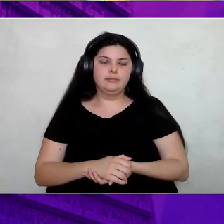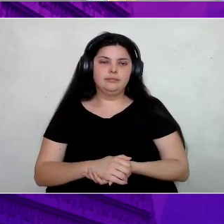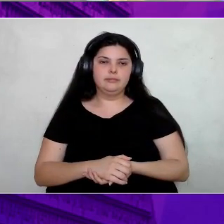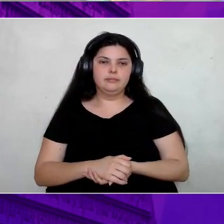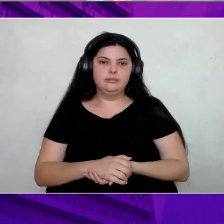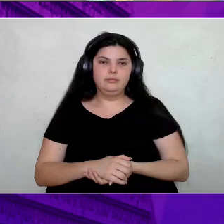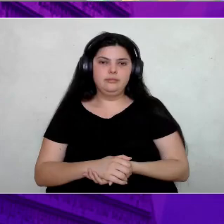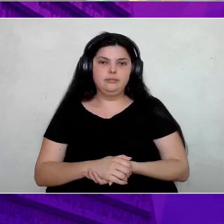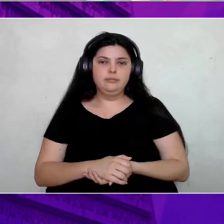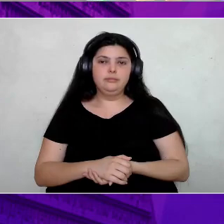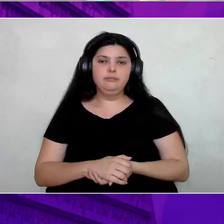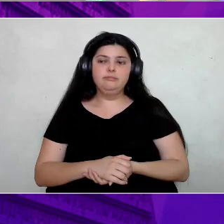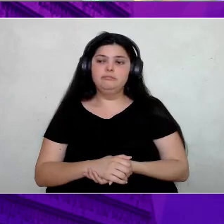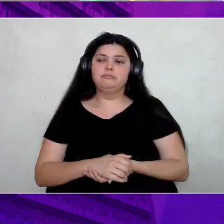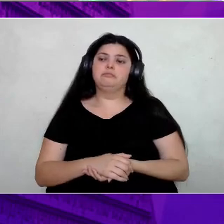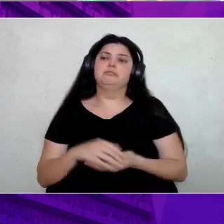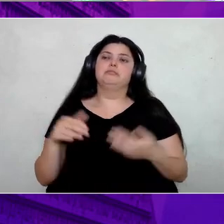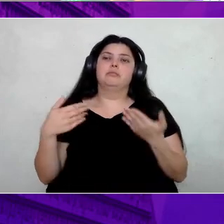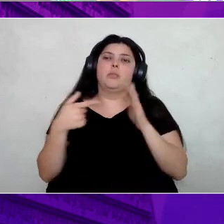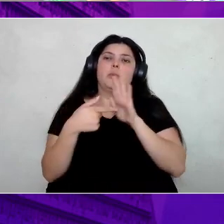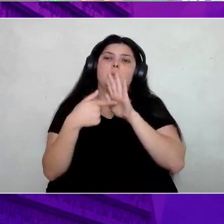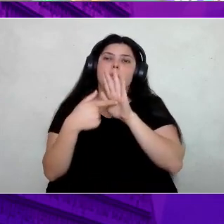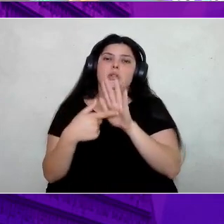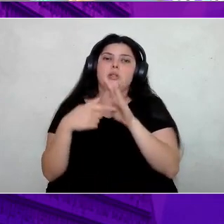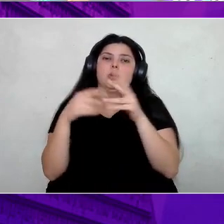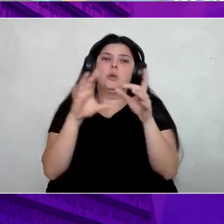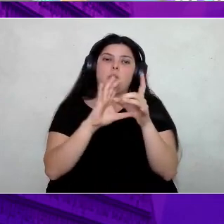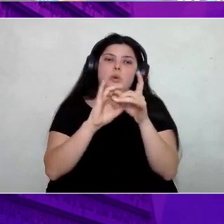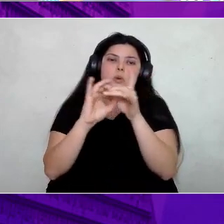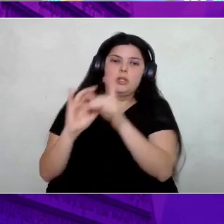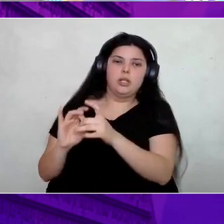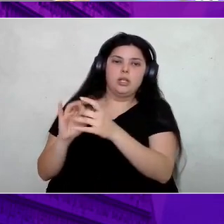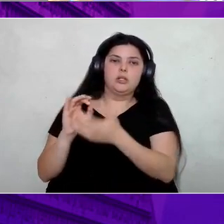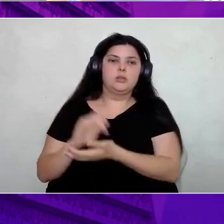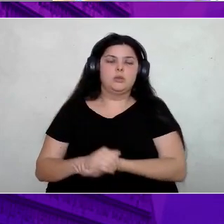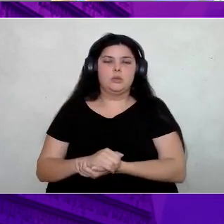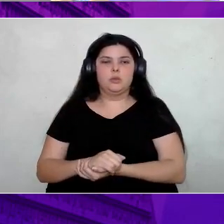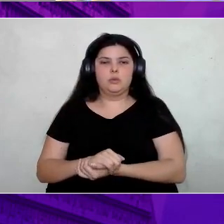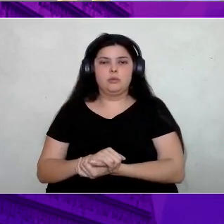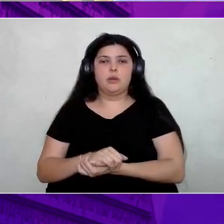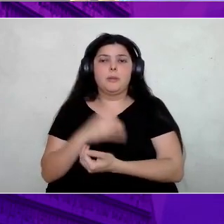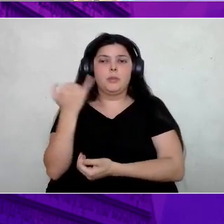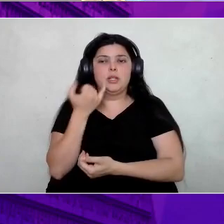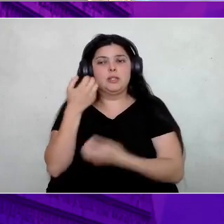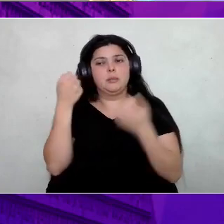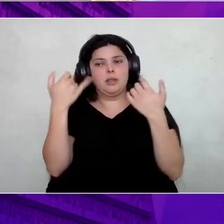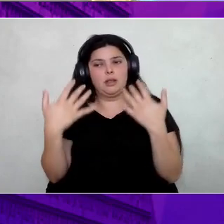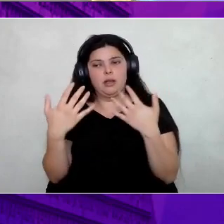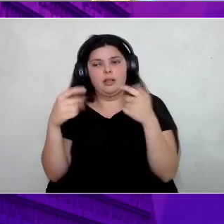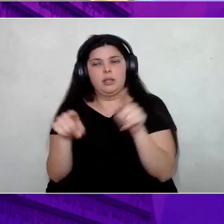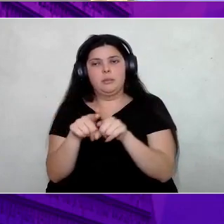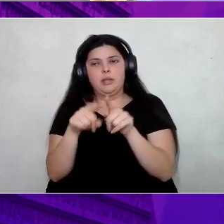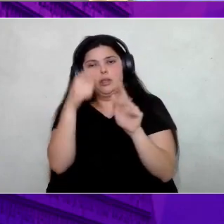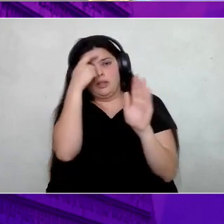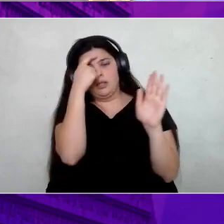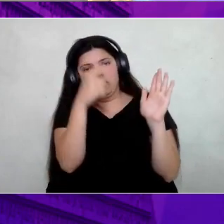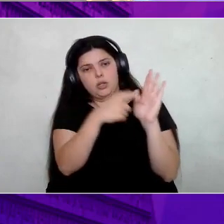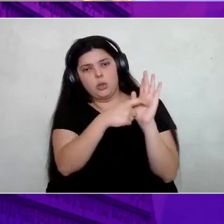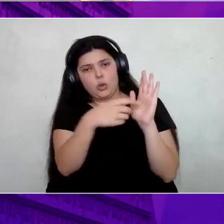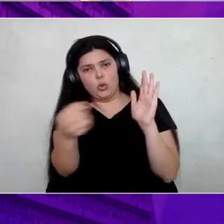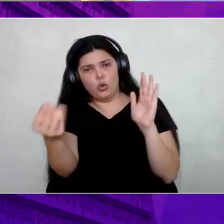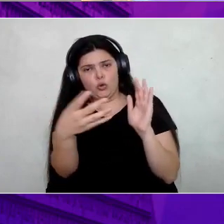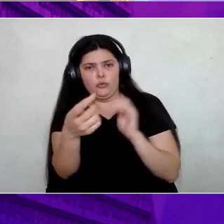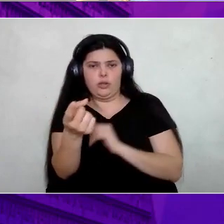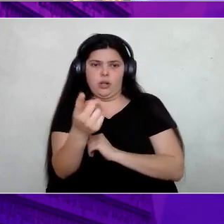Então, trazendo um pouquinho desse contexto para vocês, e vale a pena falar sobre isso, inteligência artificial não é novidade.